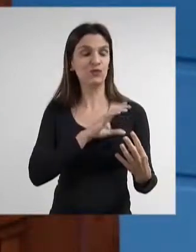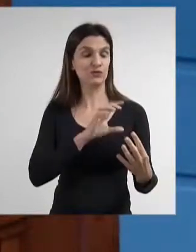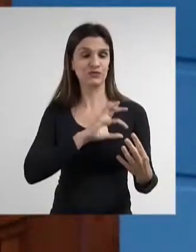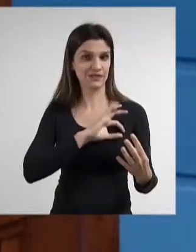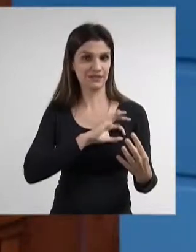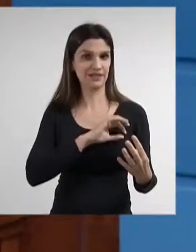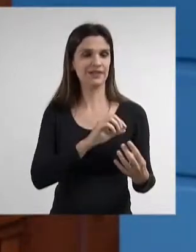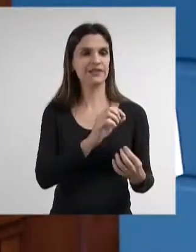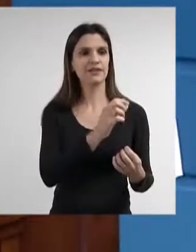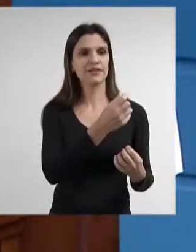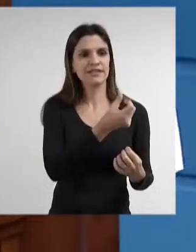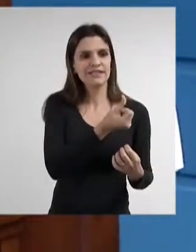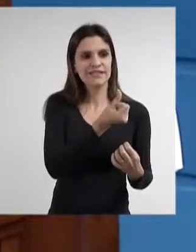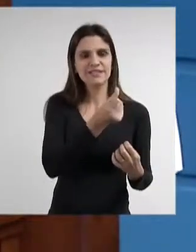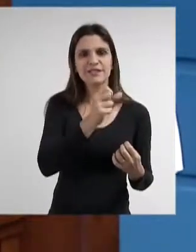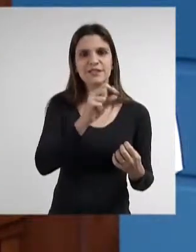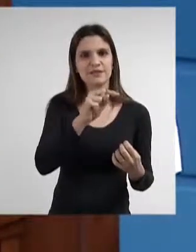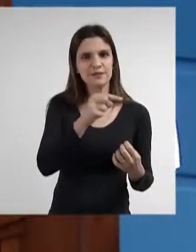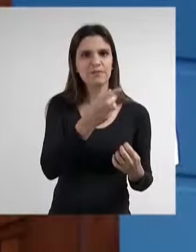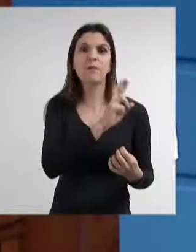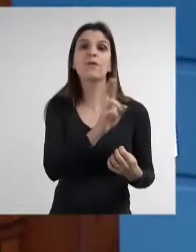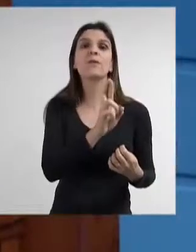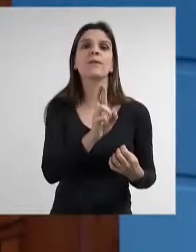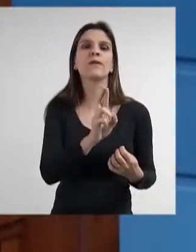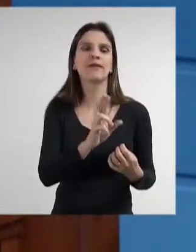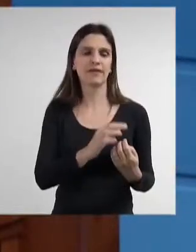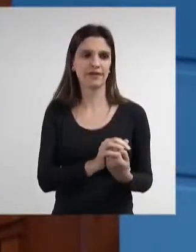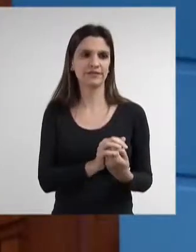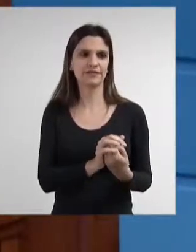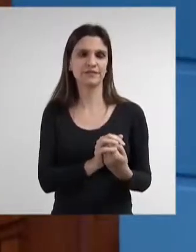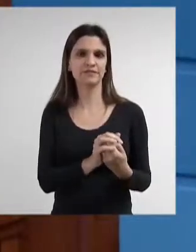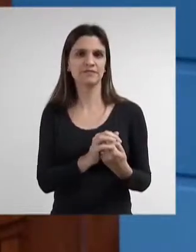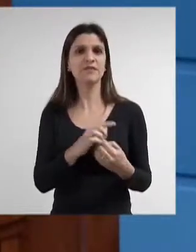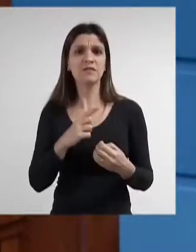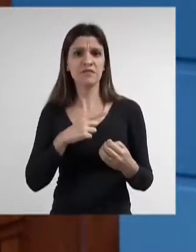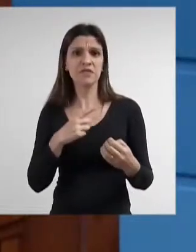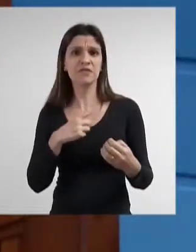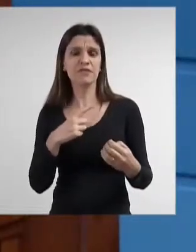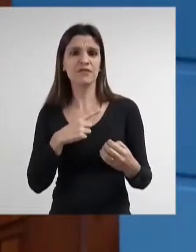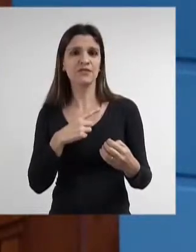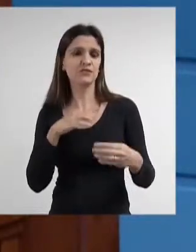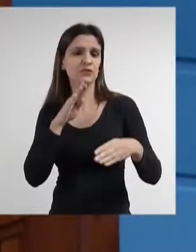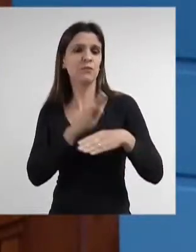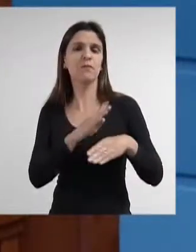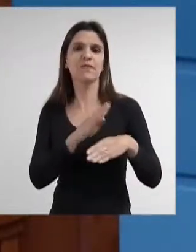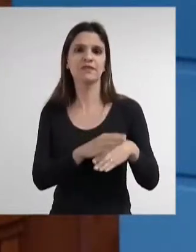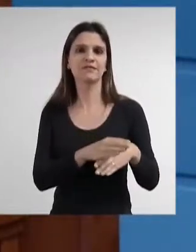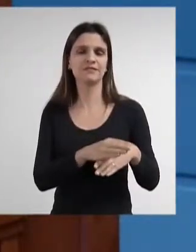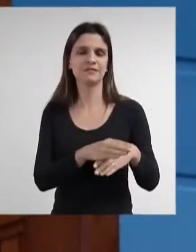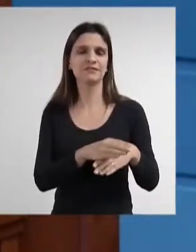6.072. Estava recebendo o Vale Renda de R$ 180.